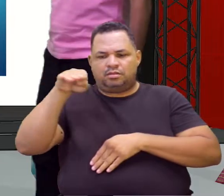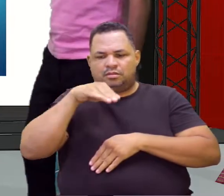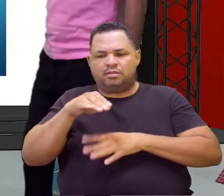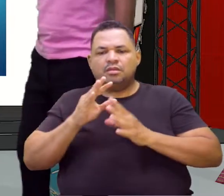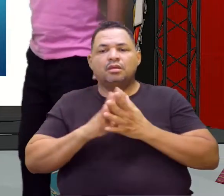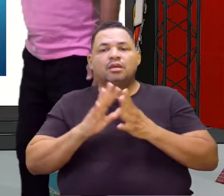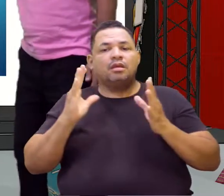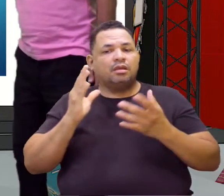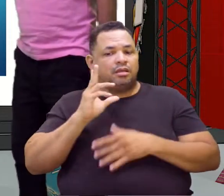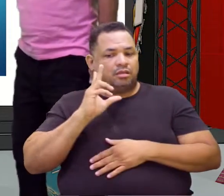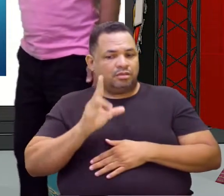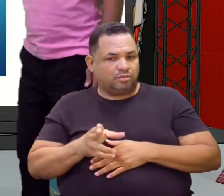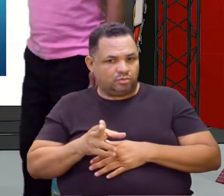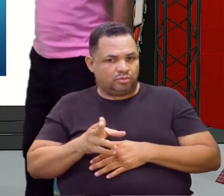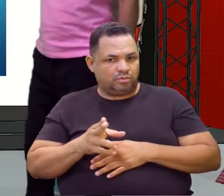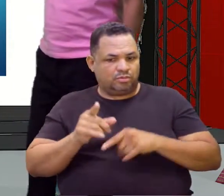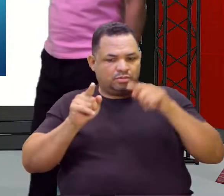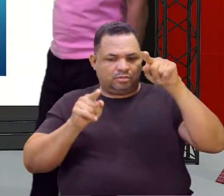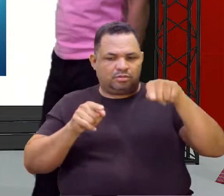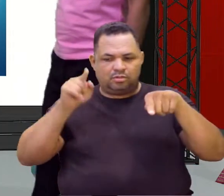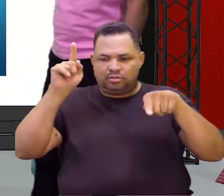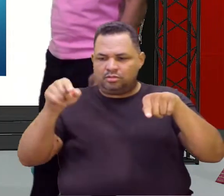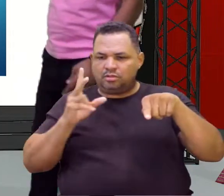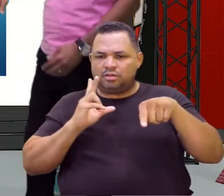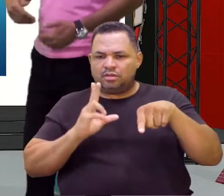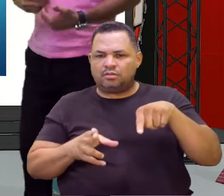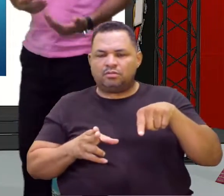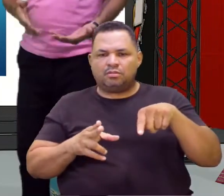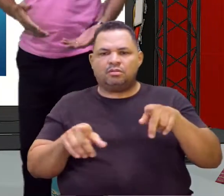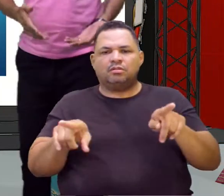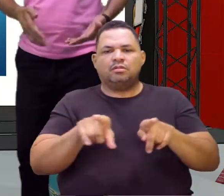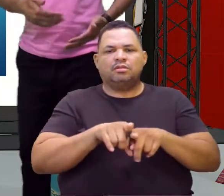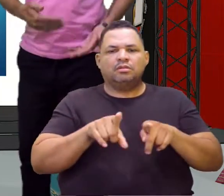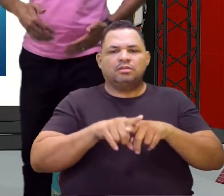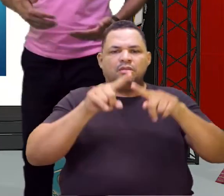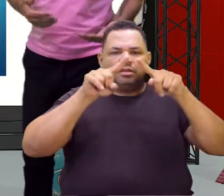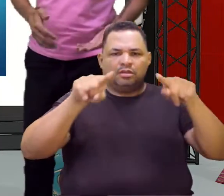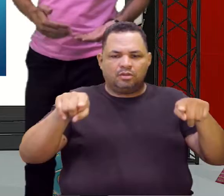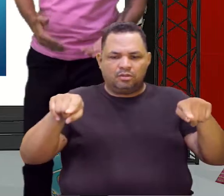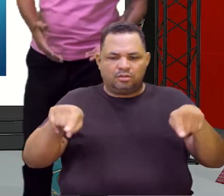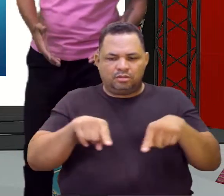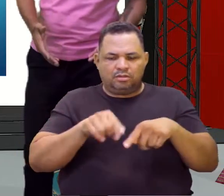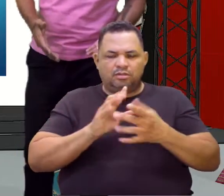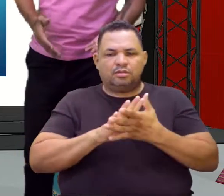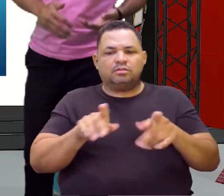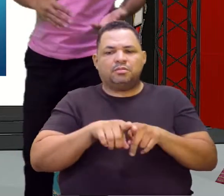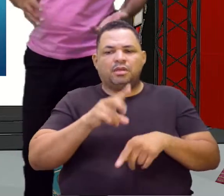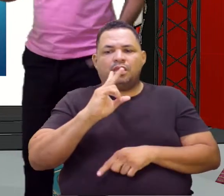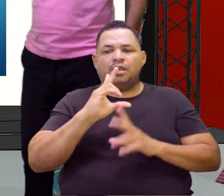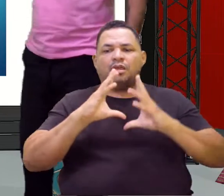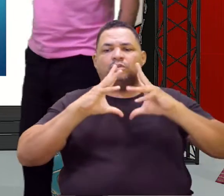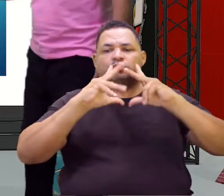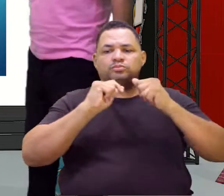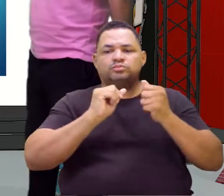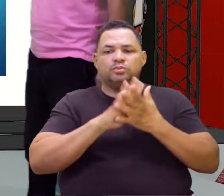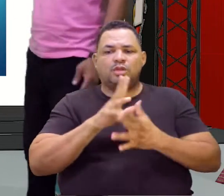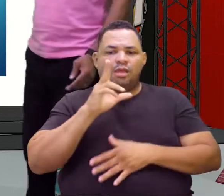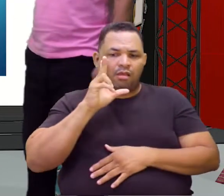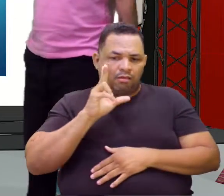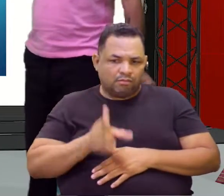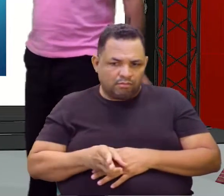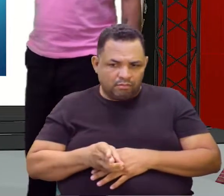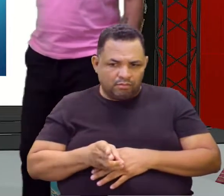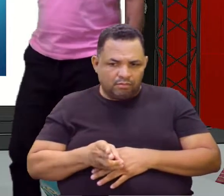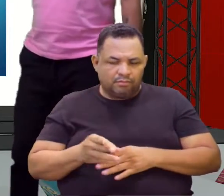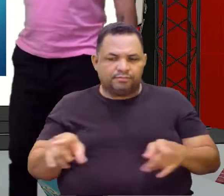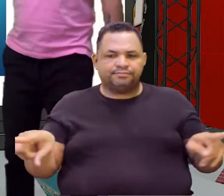igual a esse é igual a esse. O losango também tem todos os lados iguais, todos. Então, você soma todos os